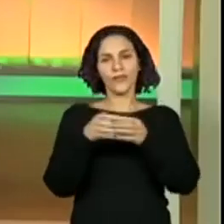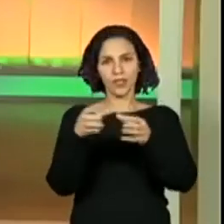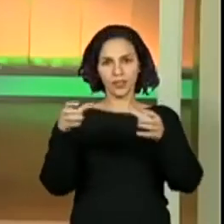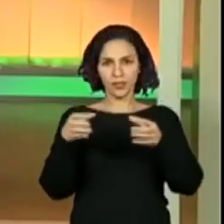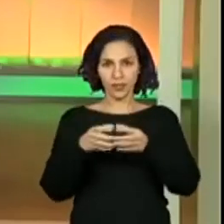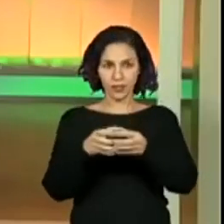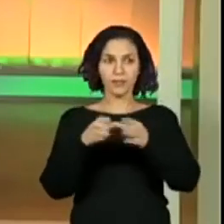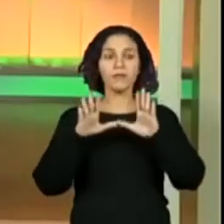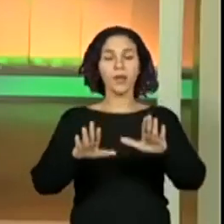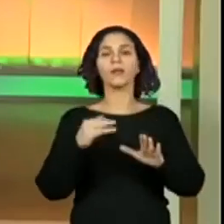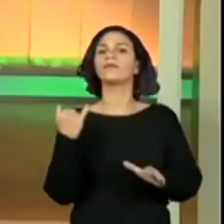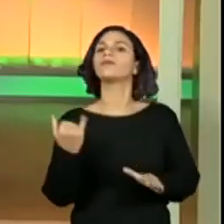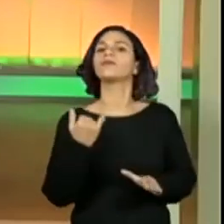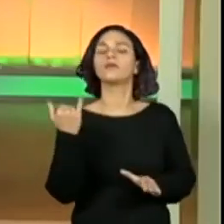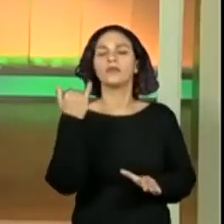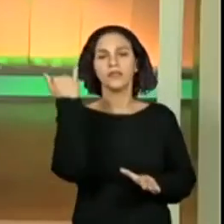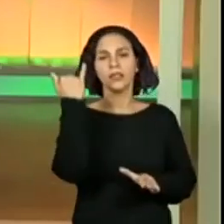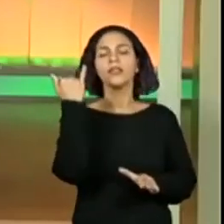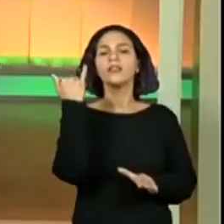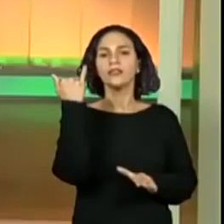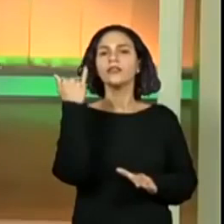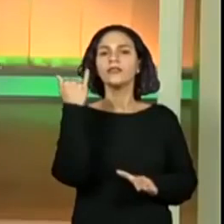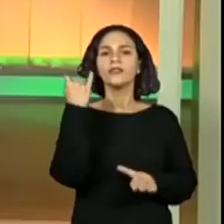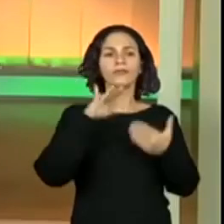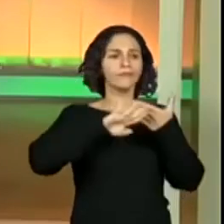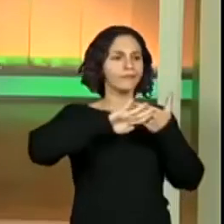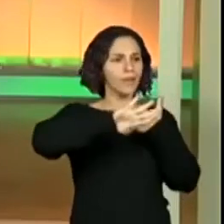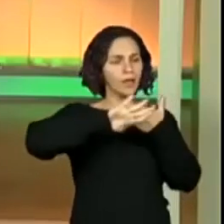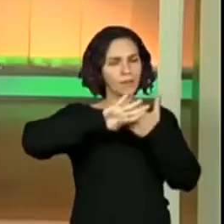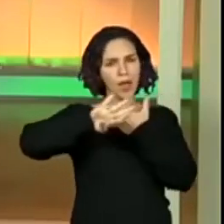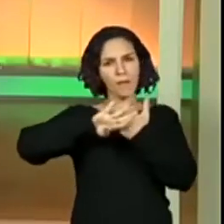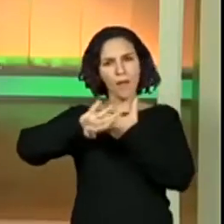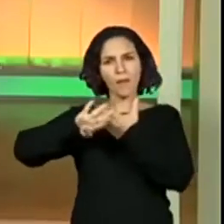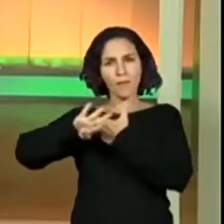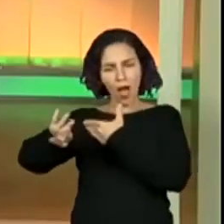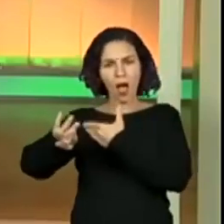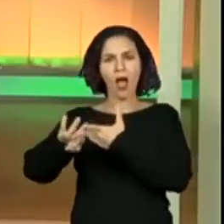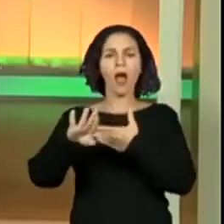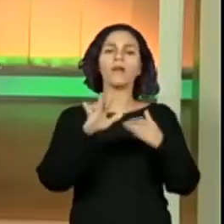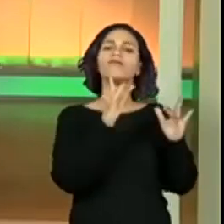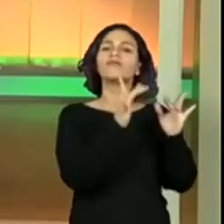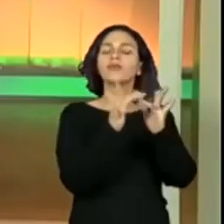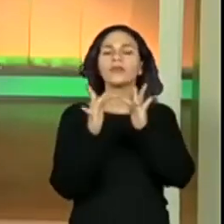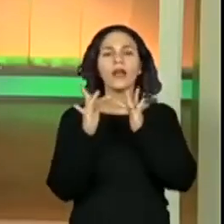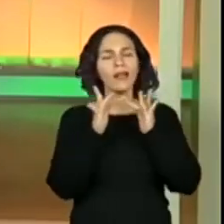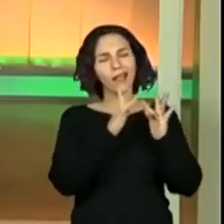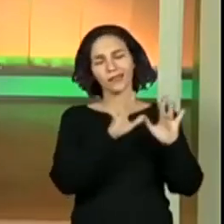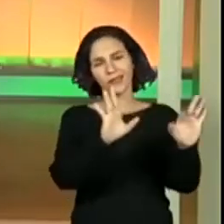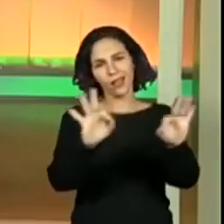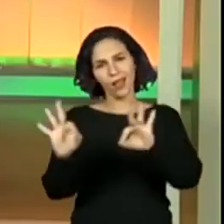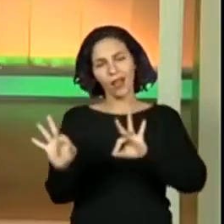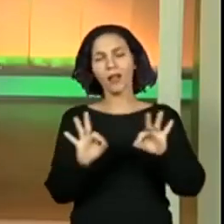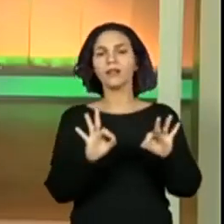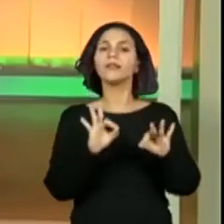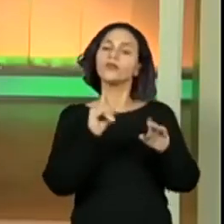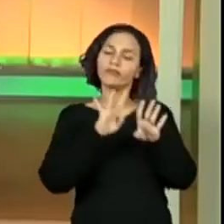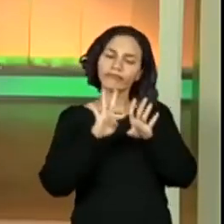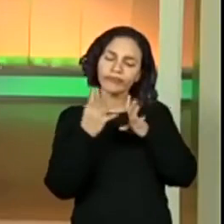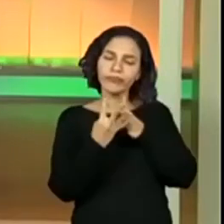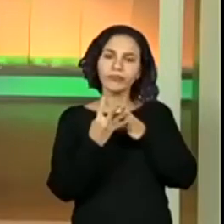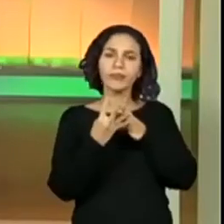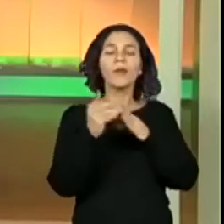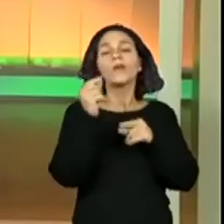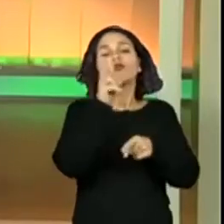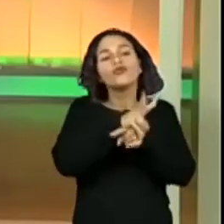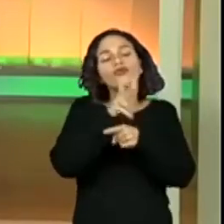é necessário esse afastamento social para preservar vidas, mas que sentimos falta